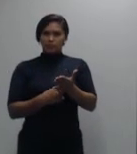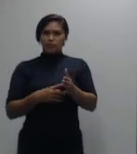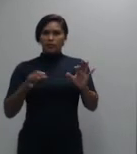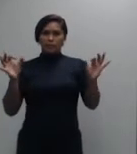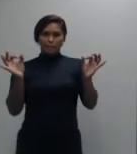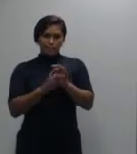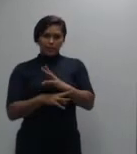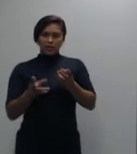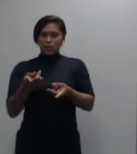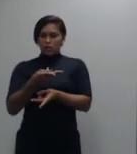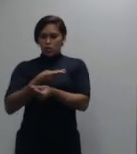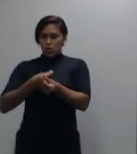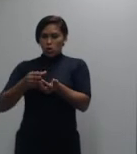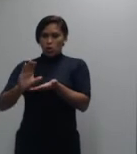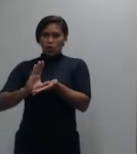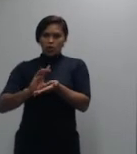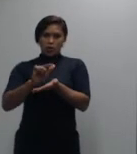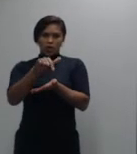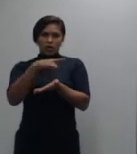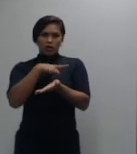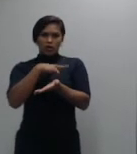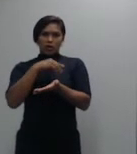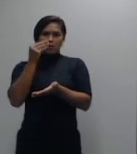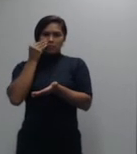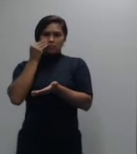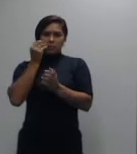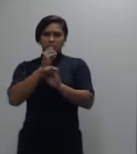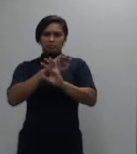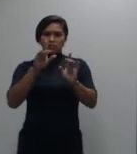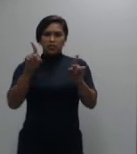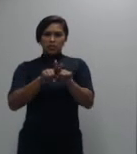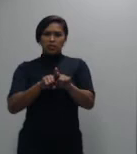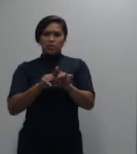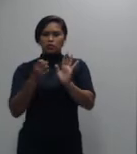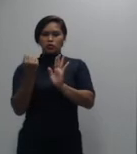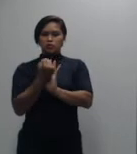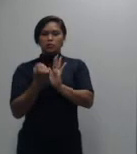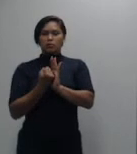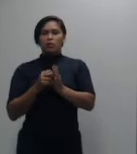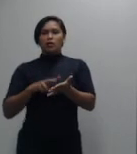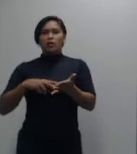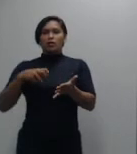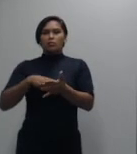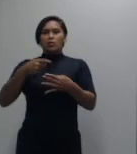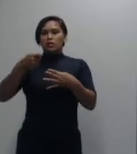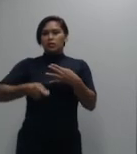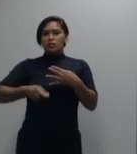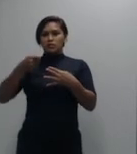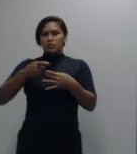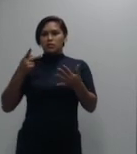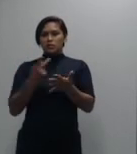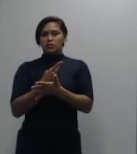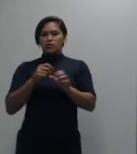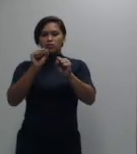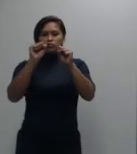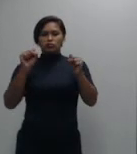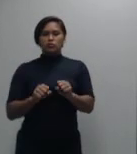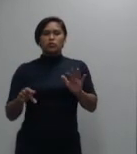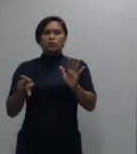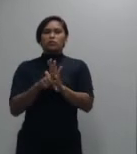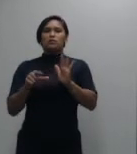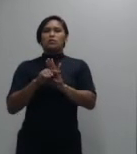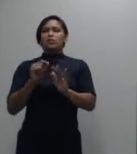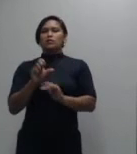regula aqui é uma tentativa Clara de uma sentença incompatível com o sistema do artigo